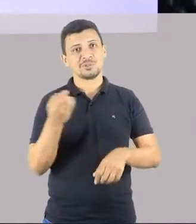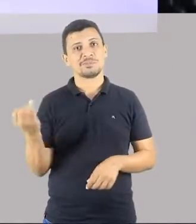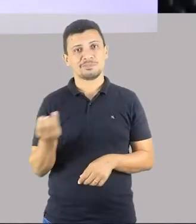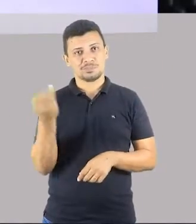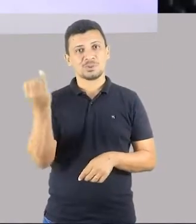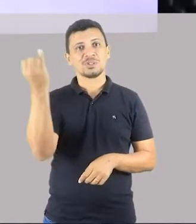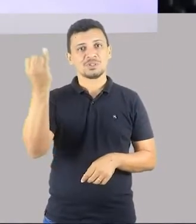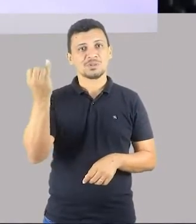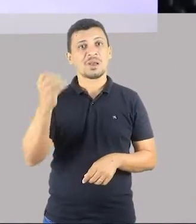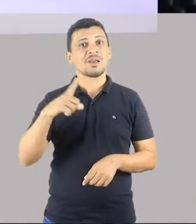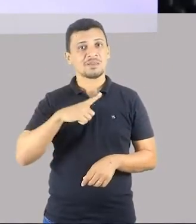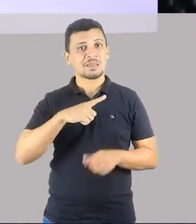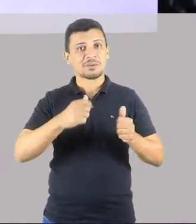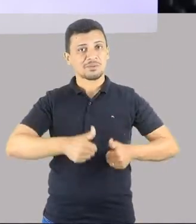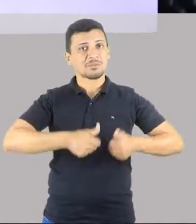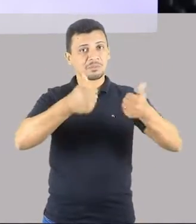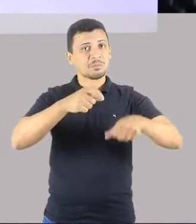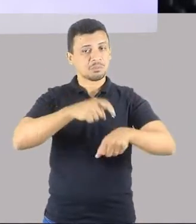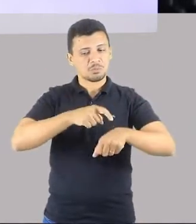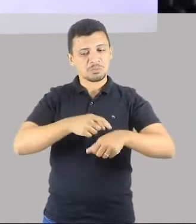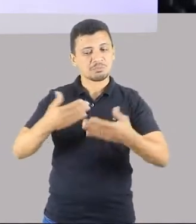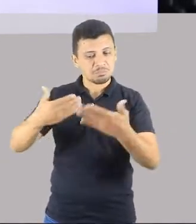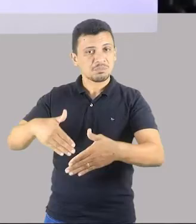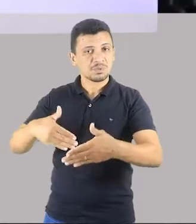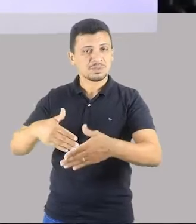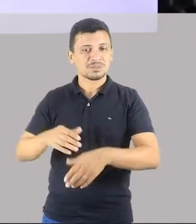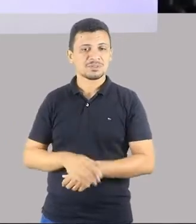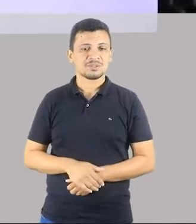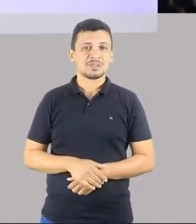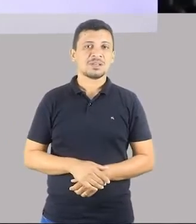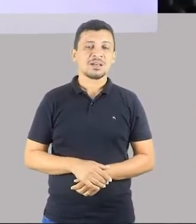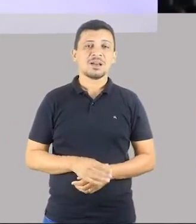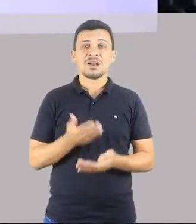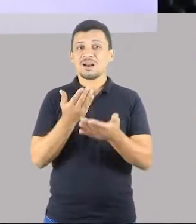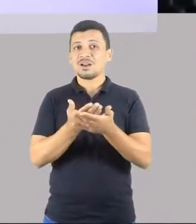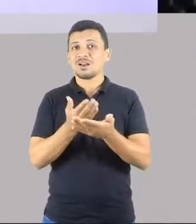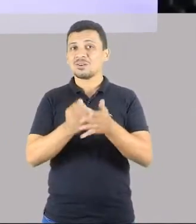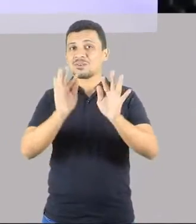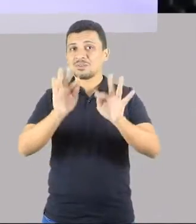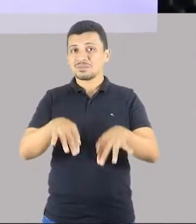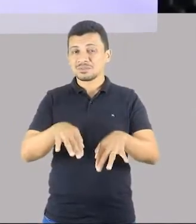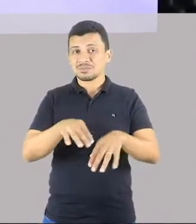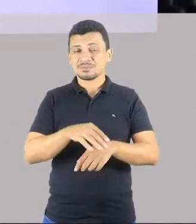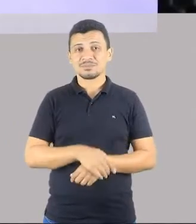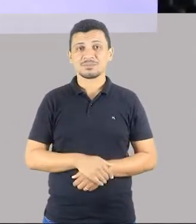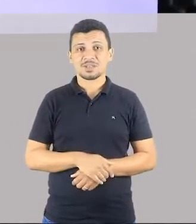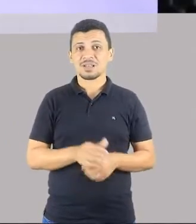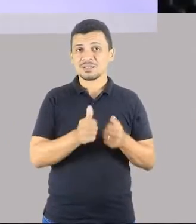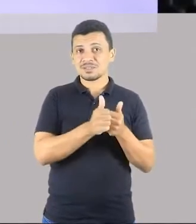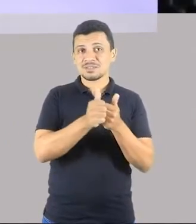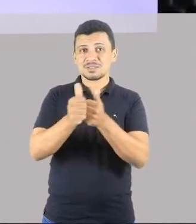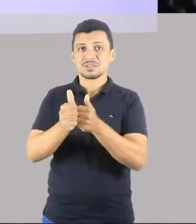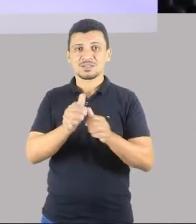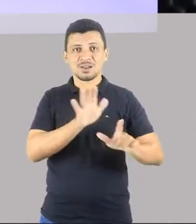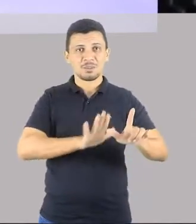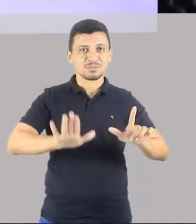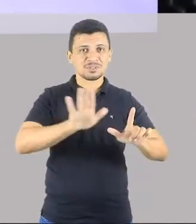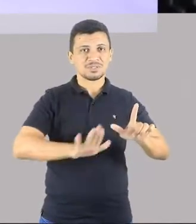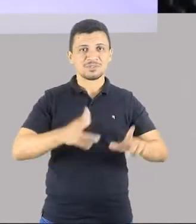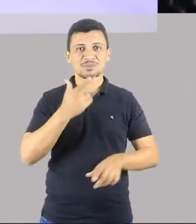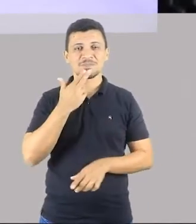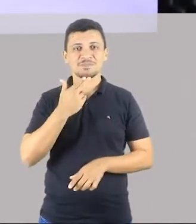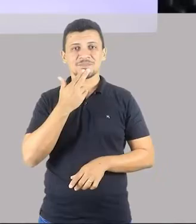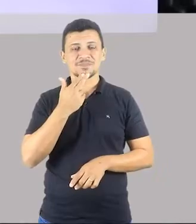isso faz diferença no momento da prova, tá? Nós vamos finalizar por aqui. Siga a plataforma Gonçalves